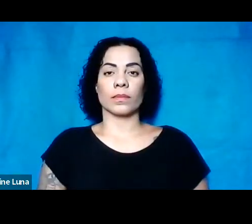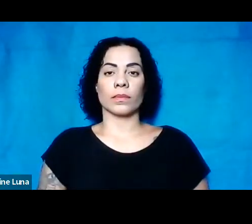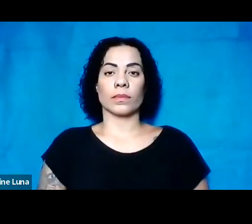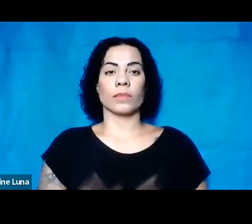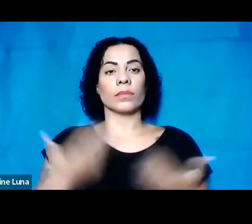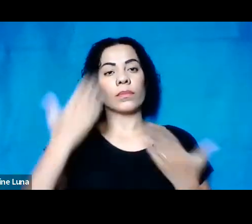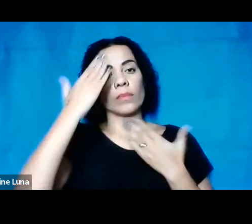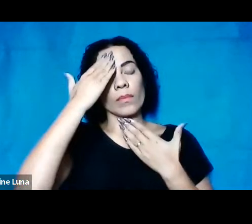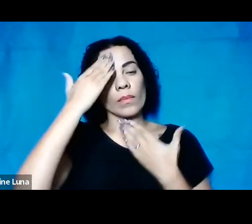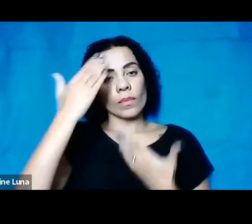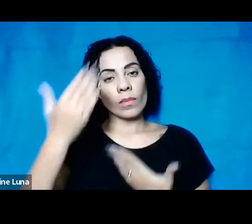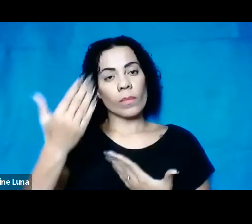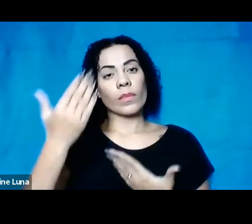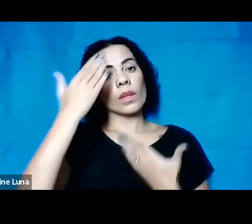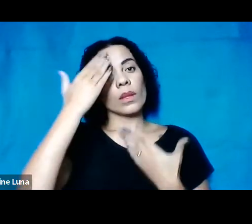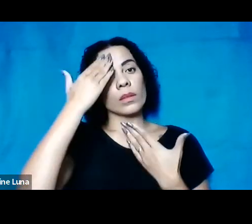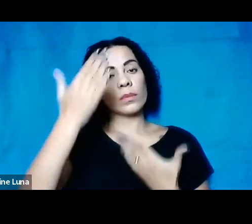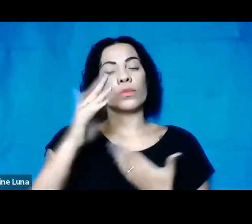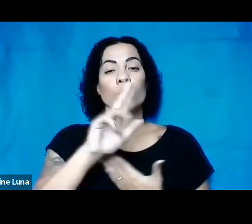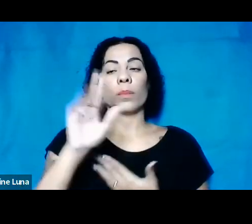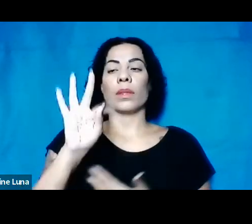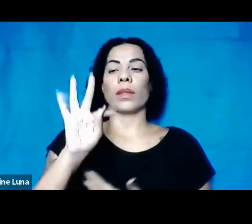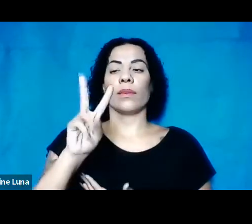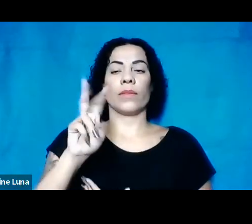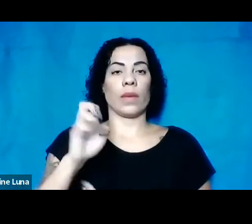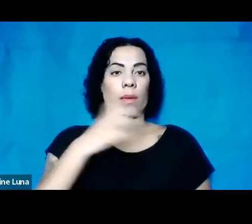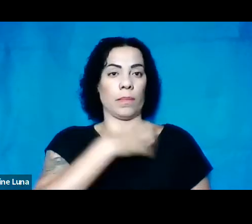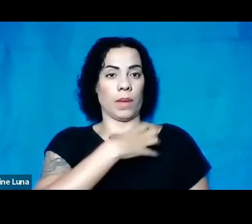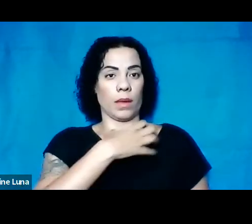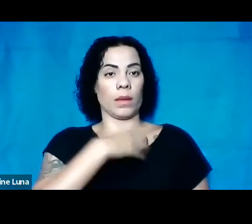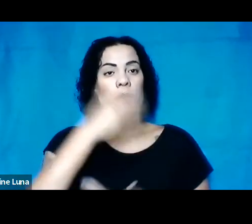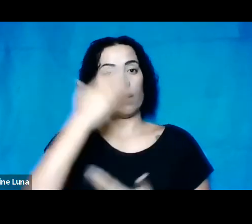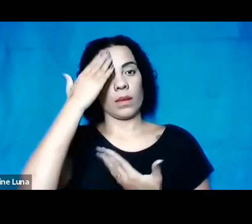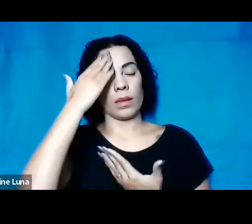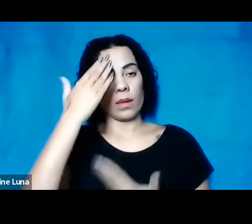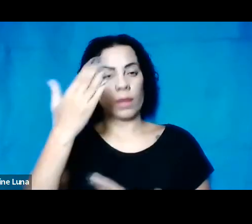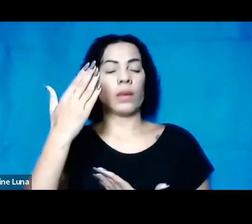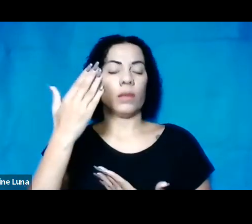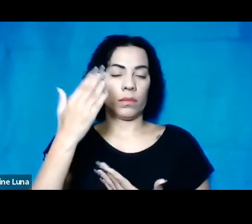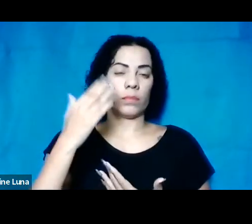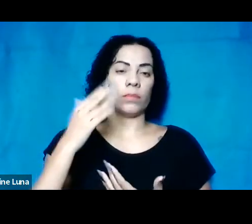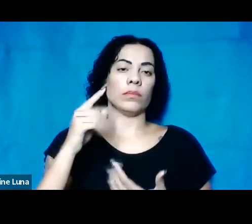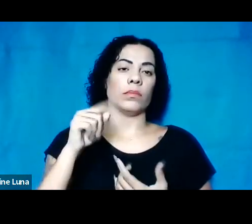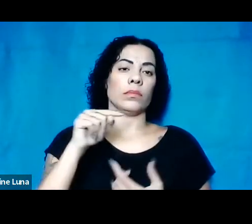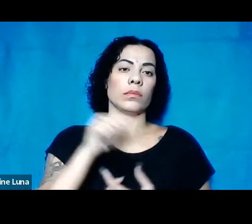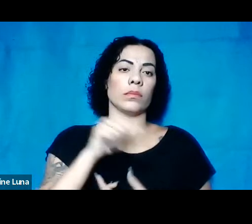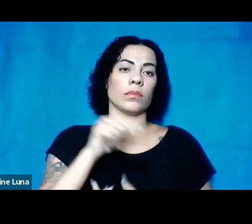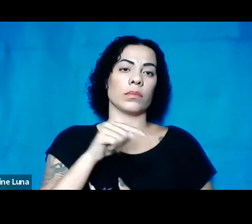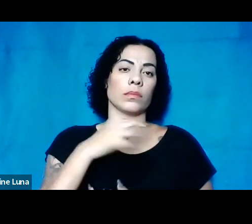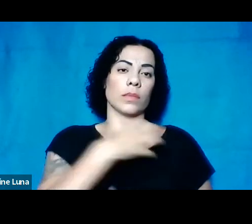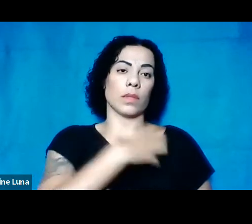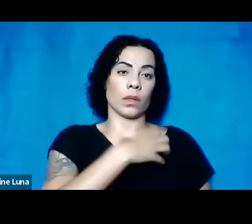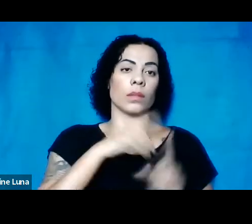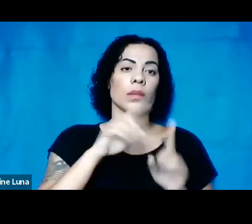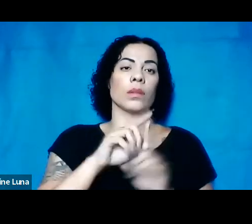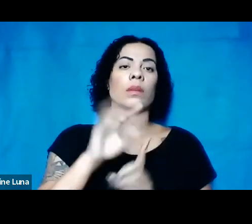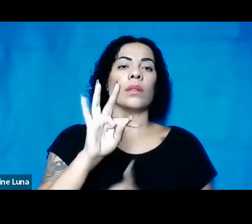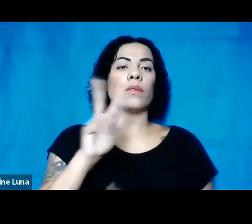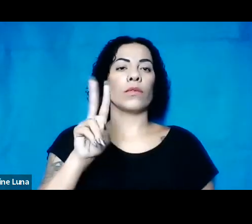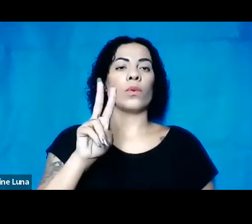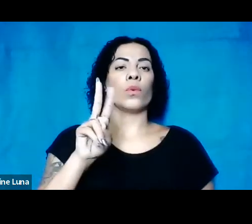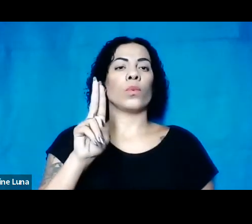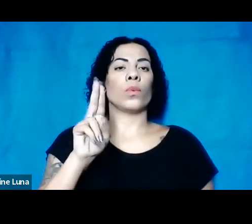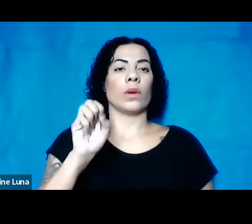Agradeço em nome da TVE Bahia, da Educadora FM da Bahia e da TV UESP, né, TV